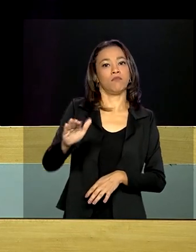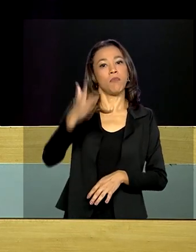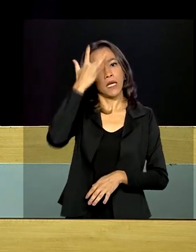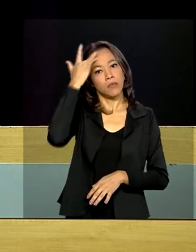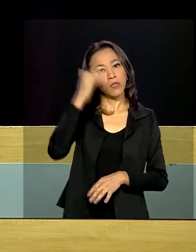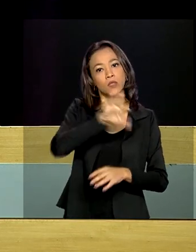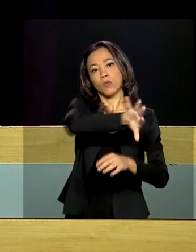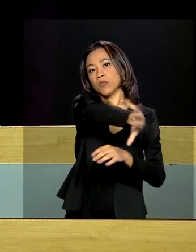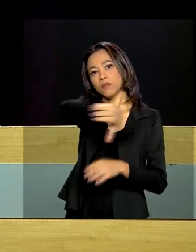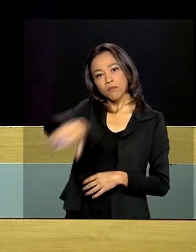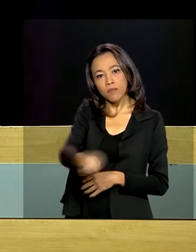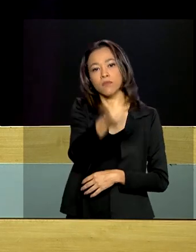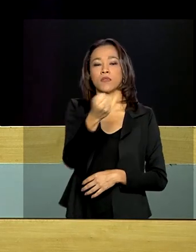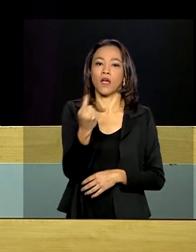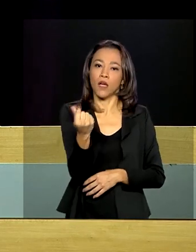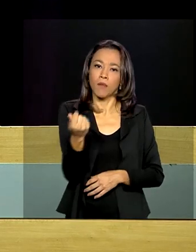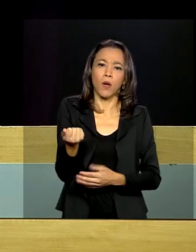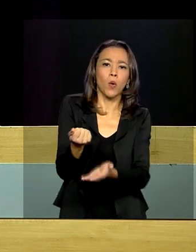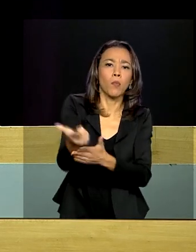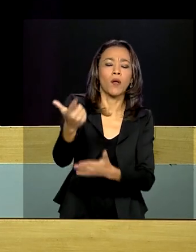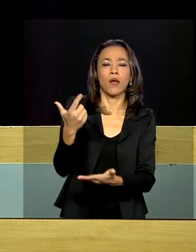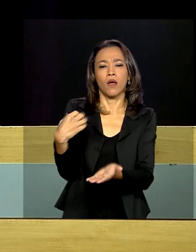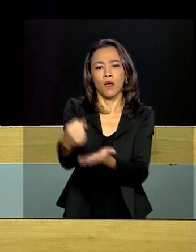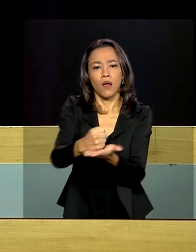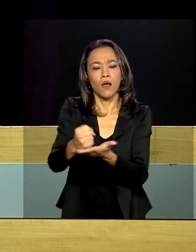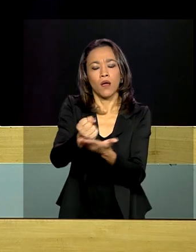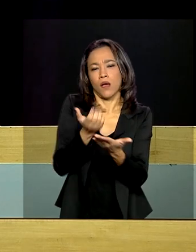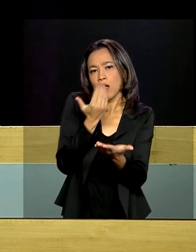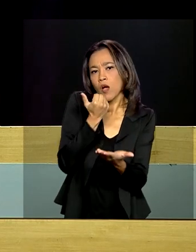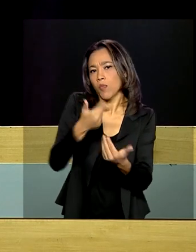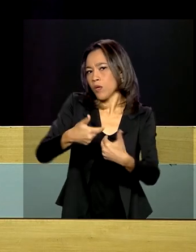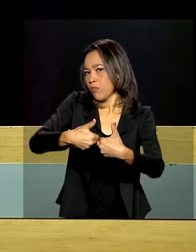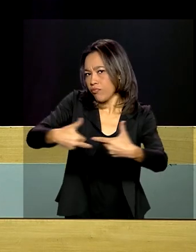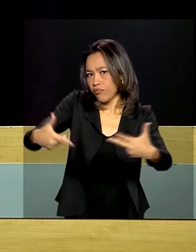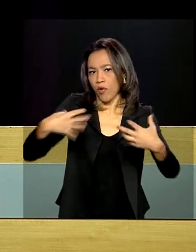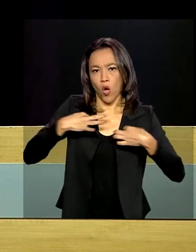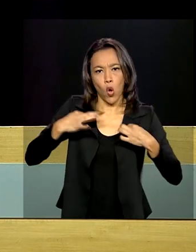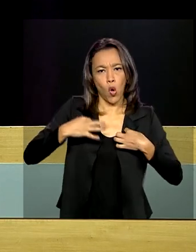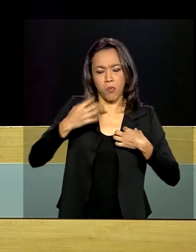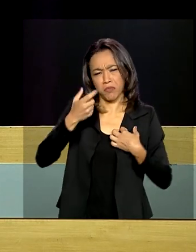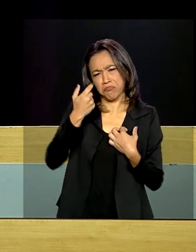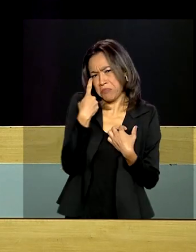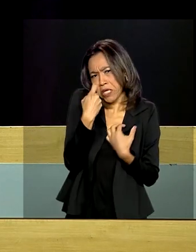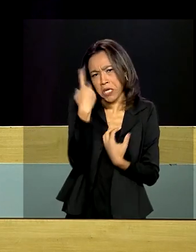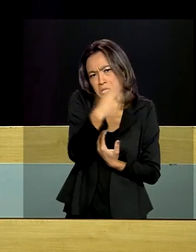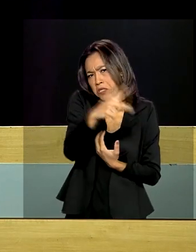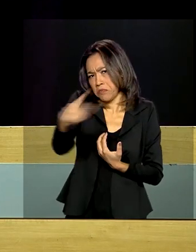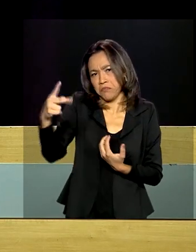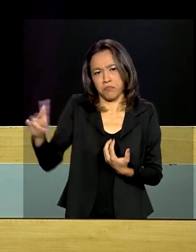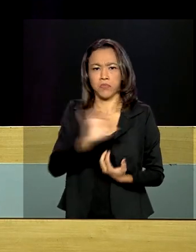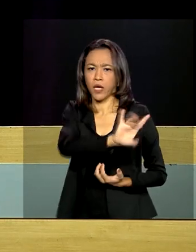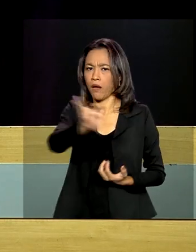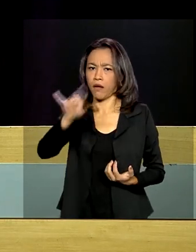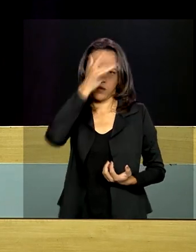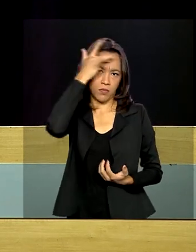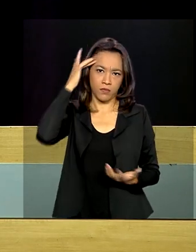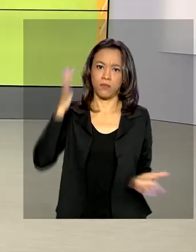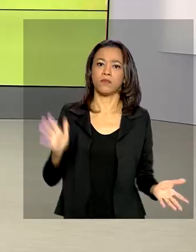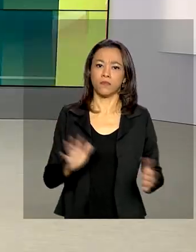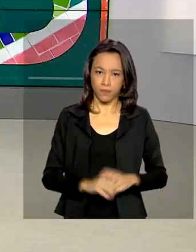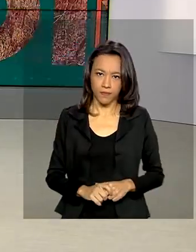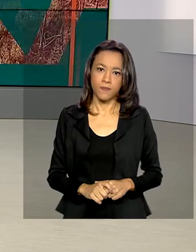utilizar para compras de alimentos medicamentos vestuário aquilo que for do interesse de cada cidadão de